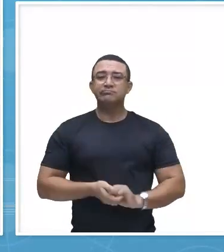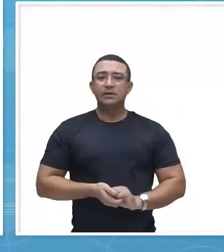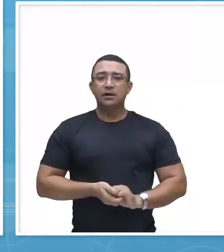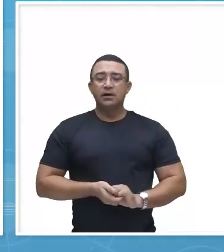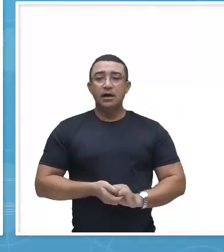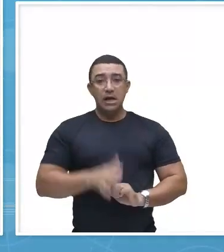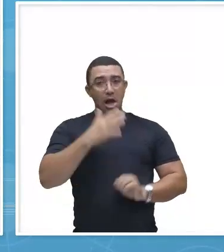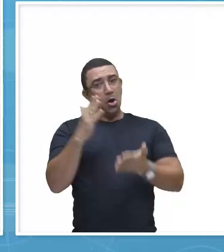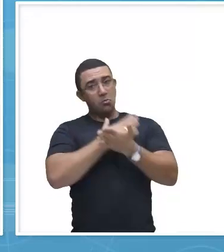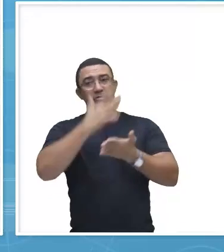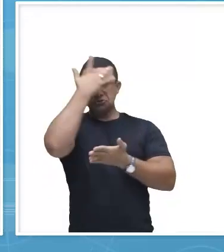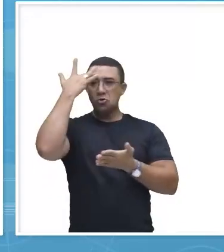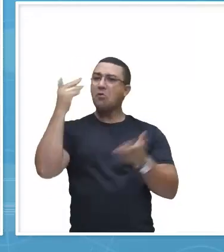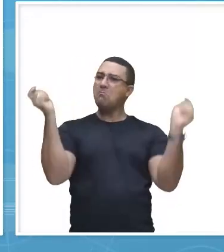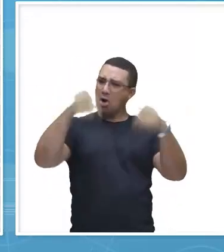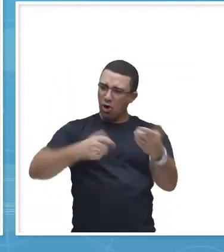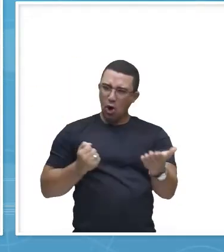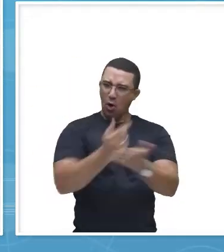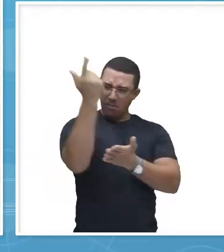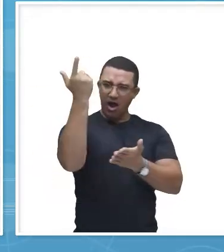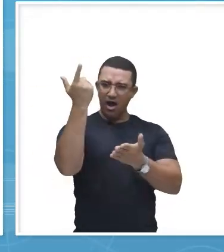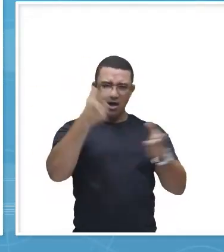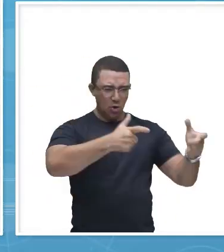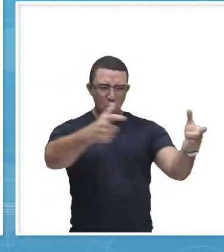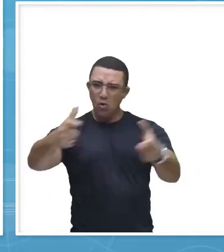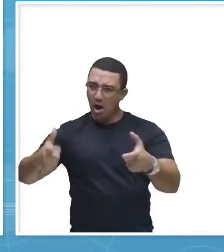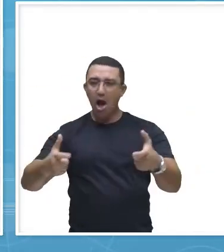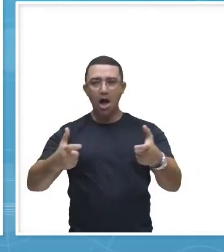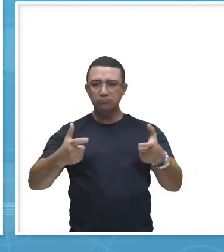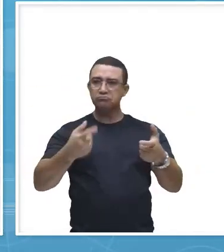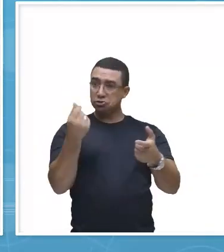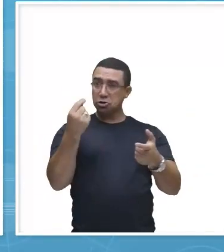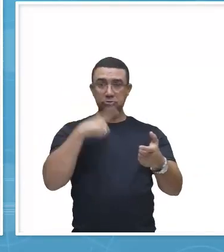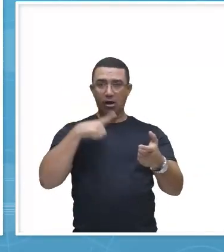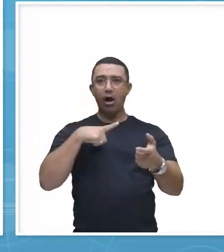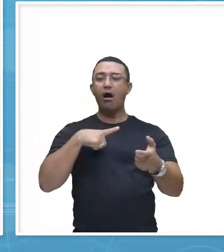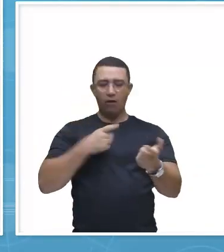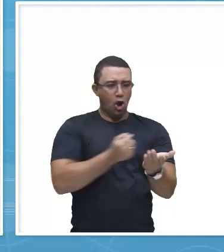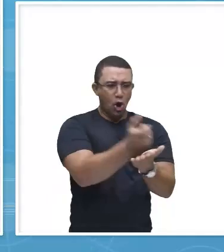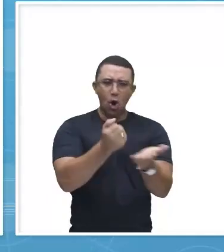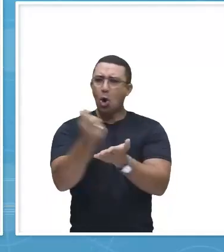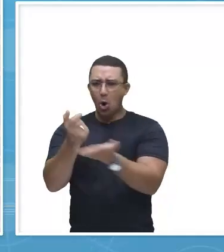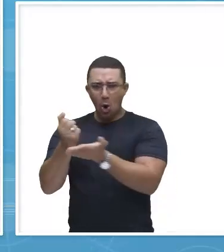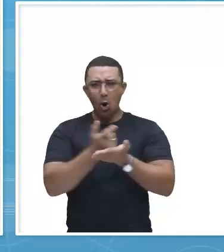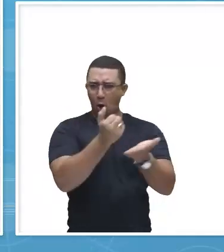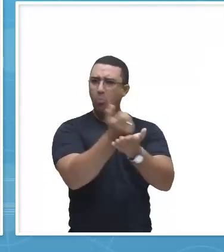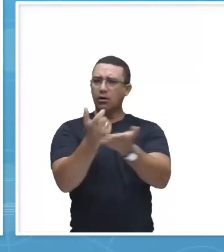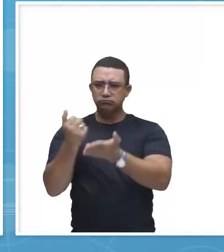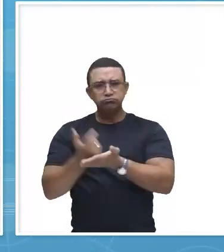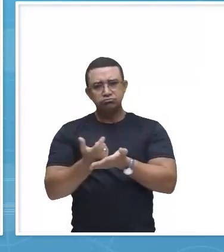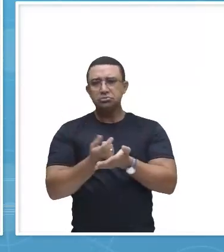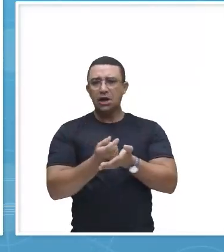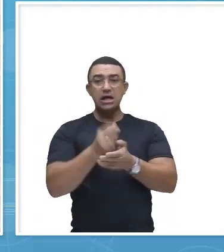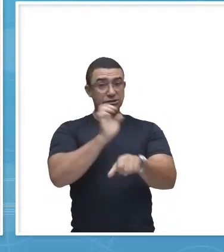espaço para desenvolver sua moradia, por exemplo, eles vão comprar e com todos os benefícios que o Estado pode